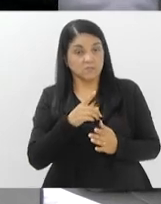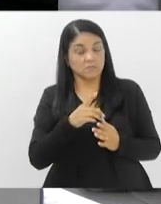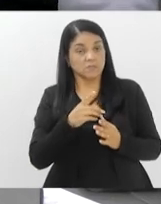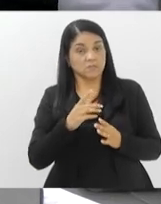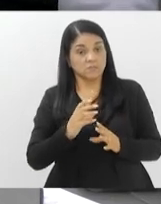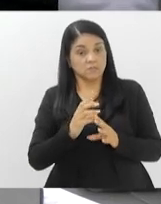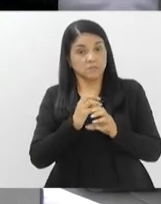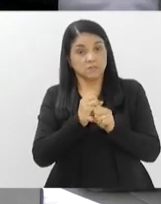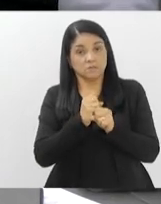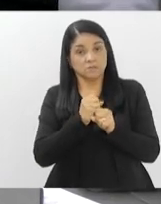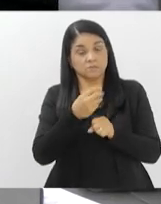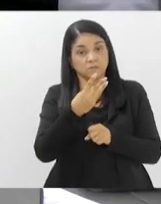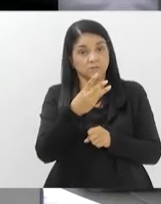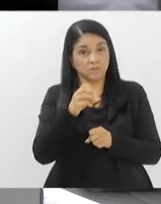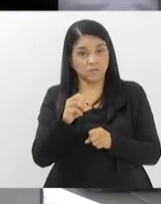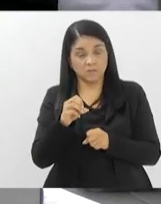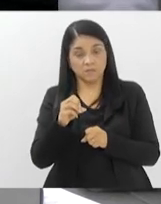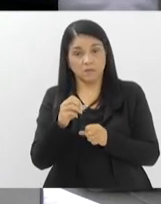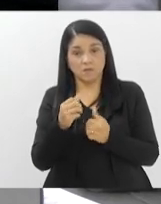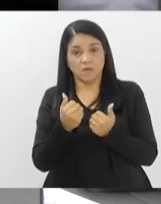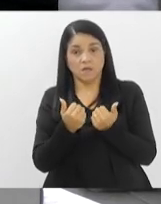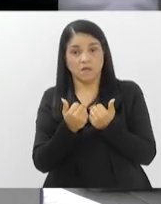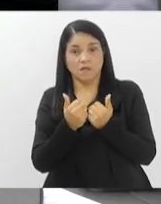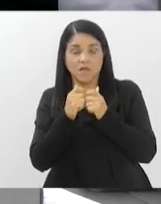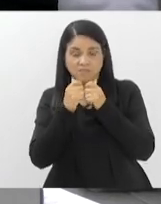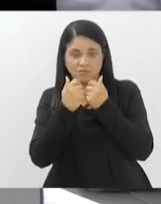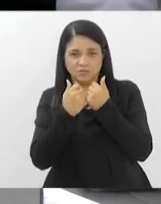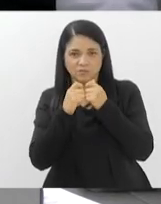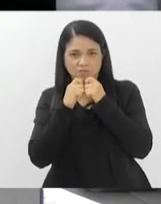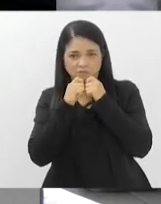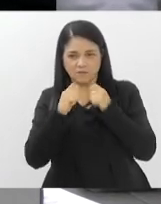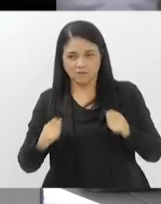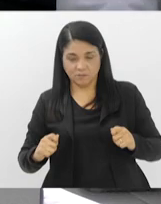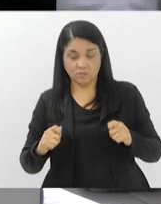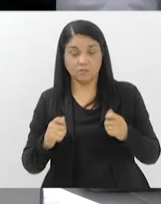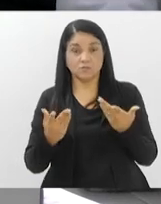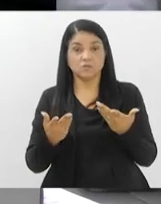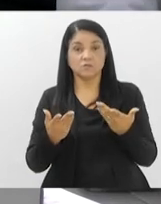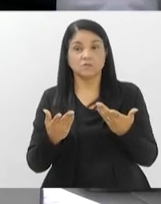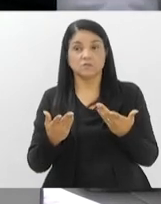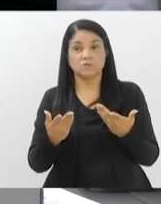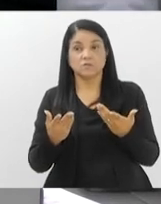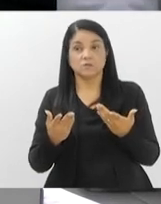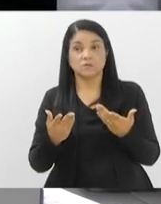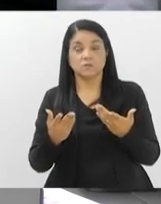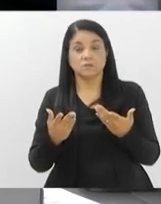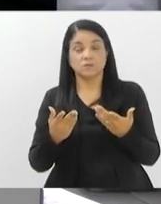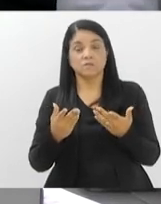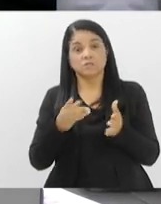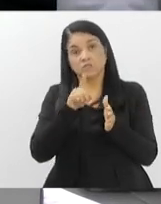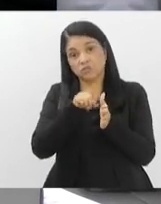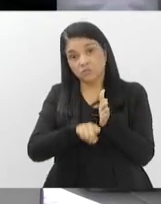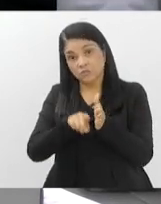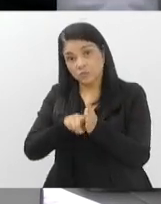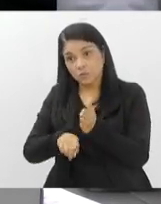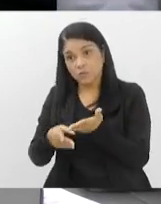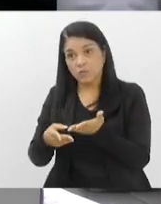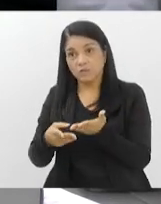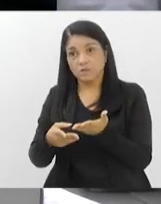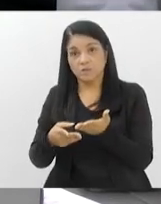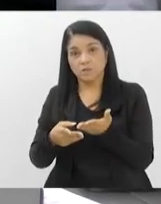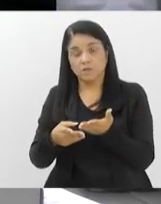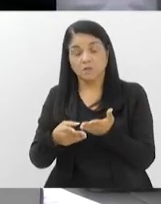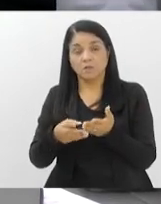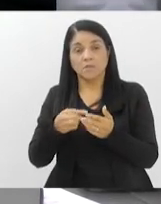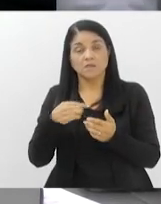tinha 30 para os assessores, e agora você vai dar 2 para os deputados e 28 para os assessores, então você subtrai. Mas que eu achava que não por